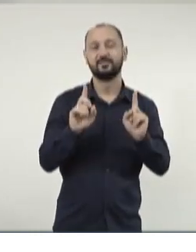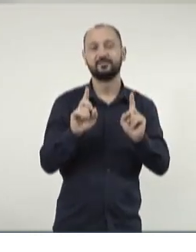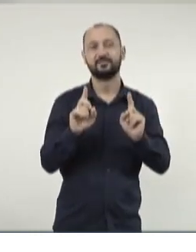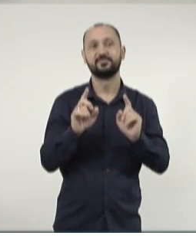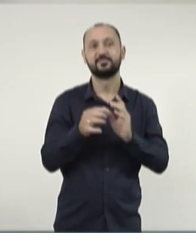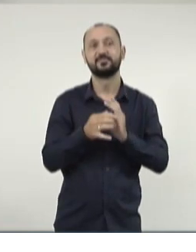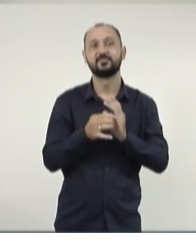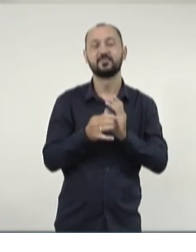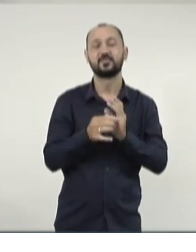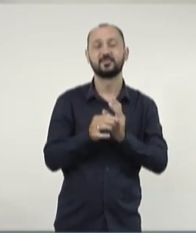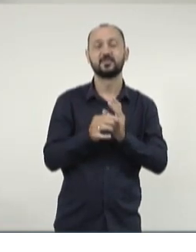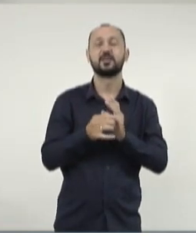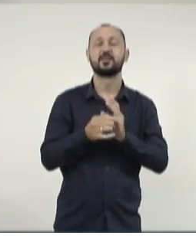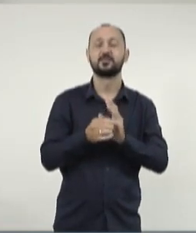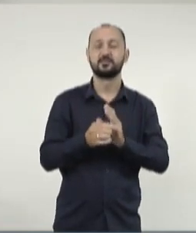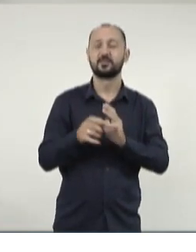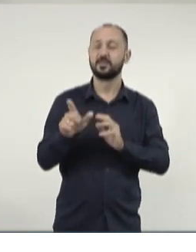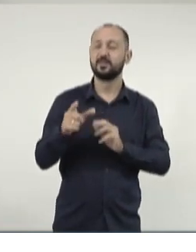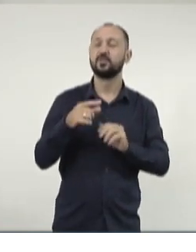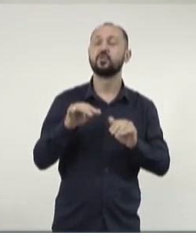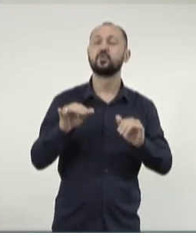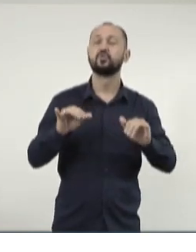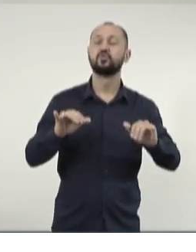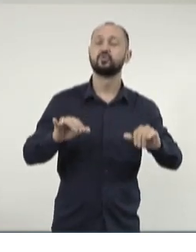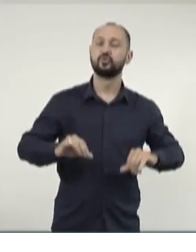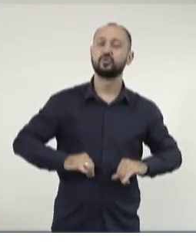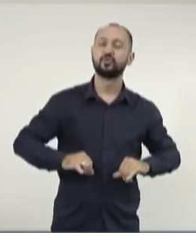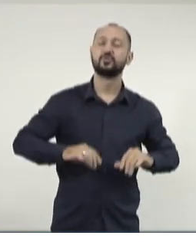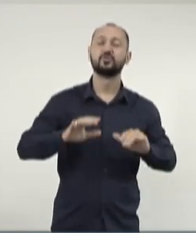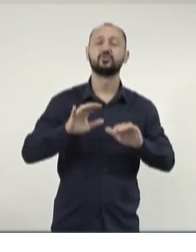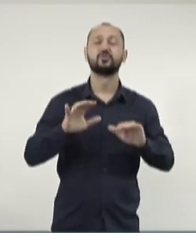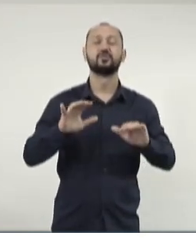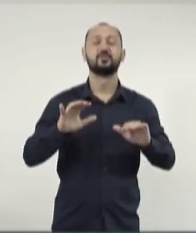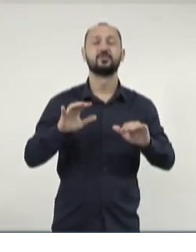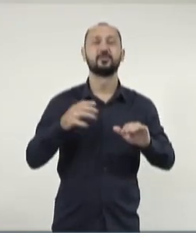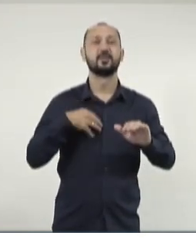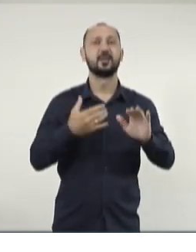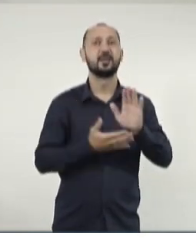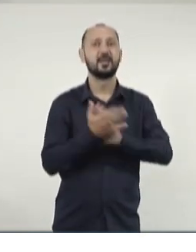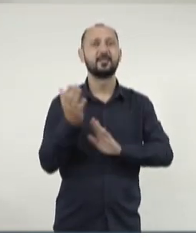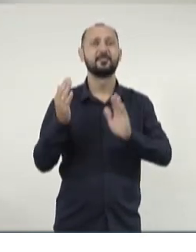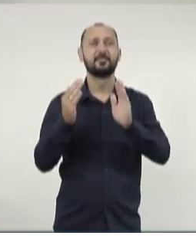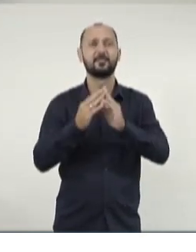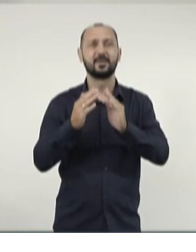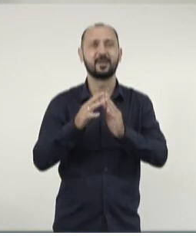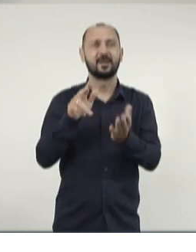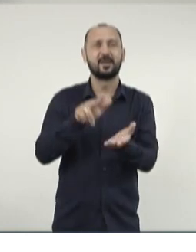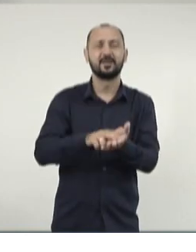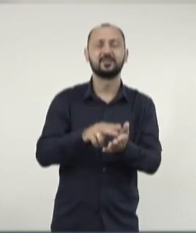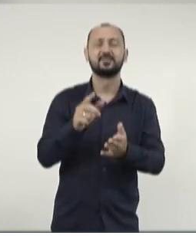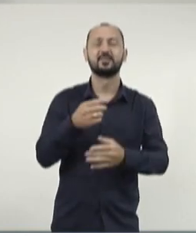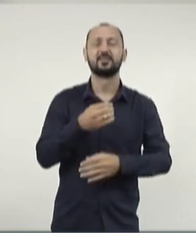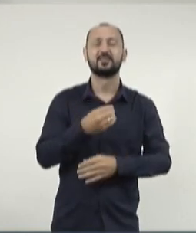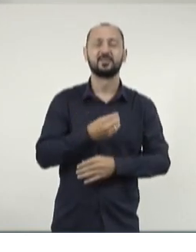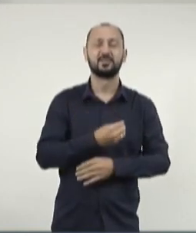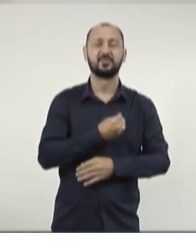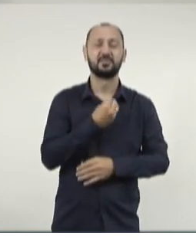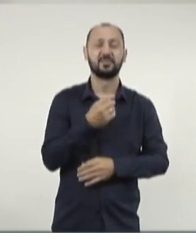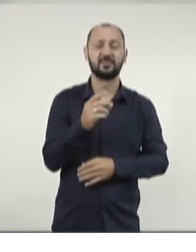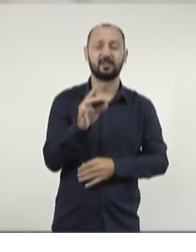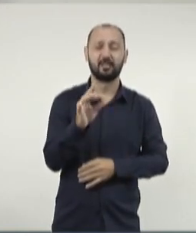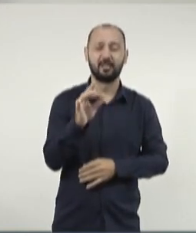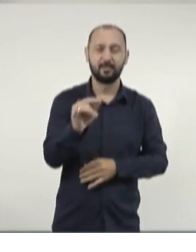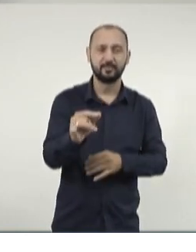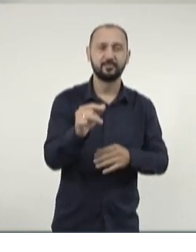que meu pai sofresse. Não era o desejo do meu pai jamais ir para casa em fim de vida.